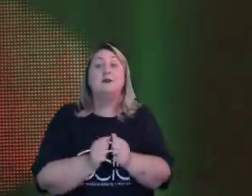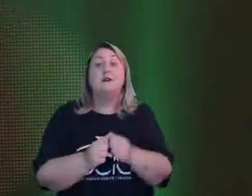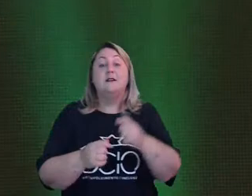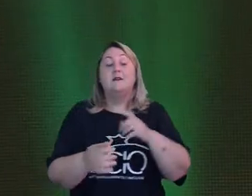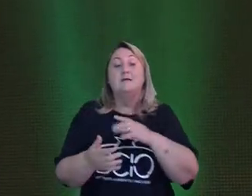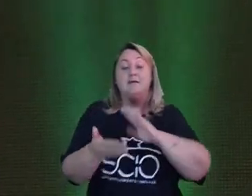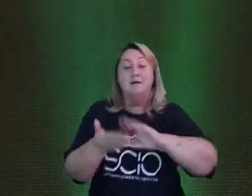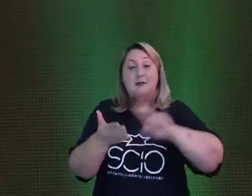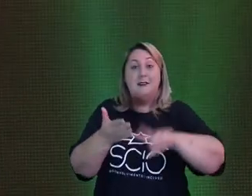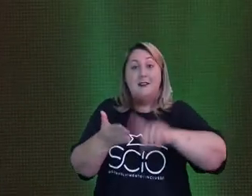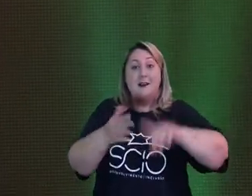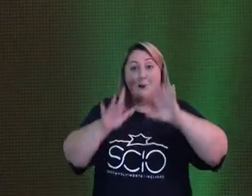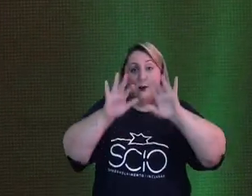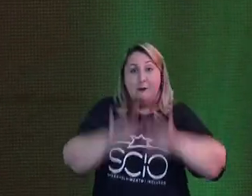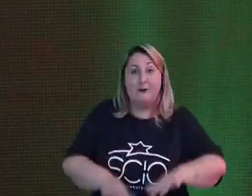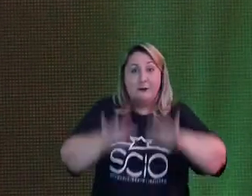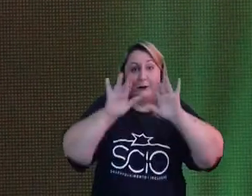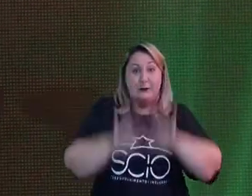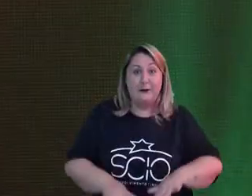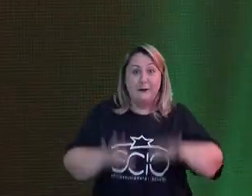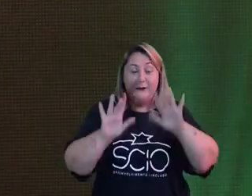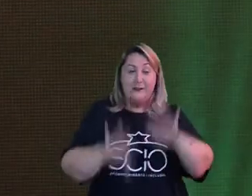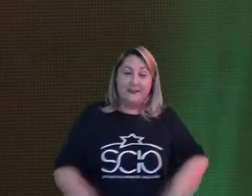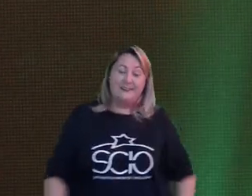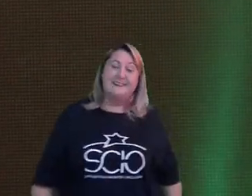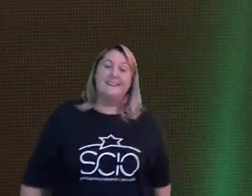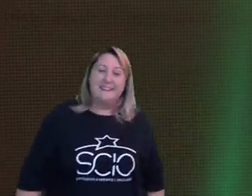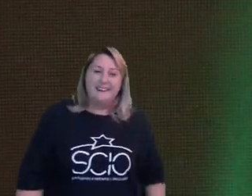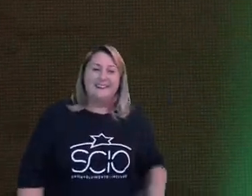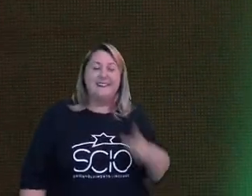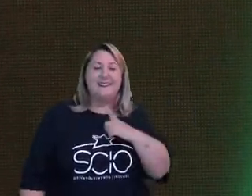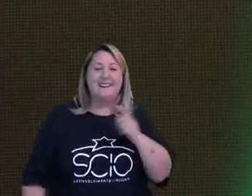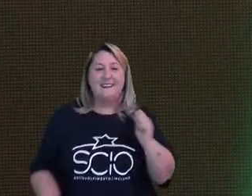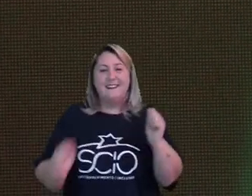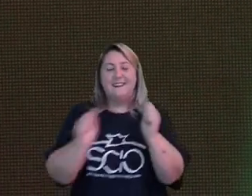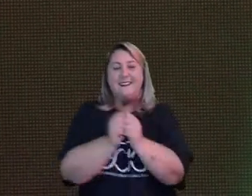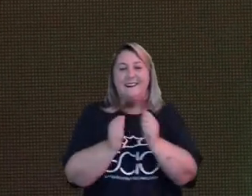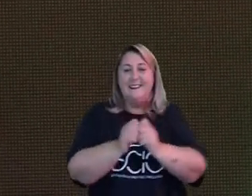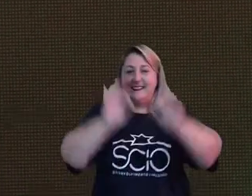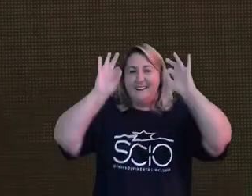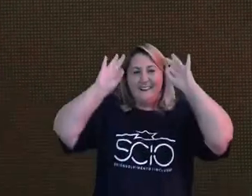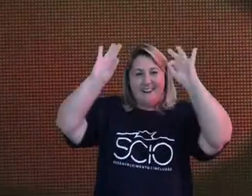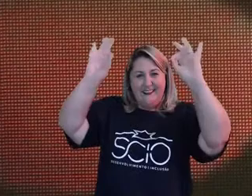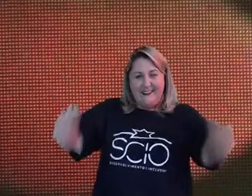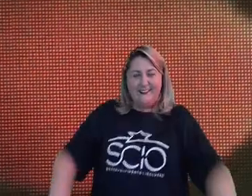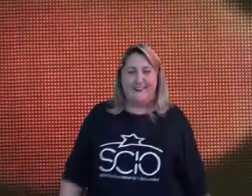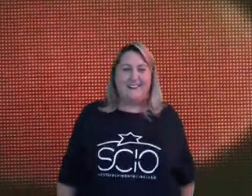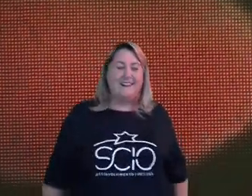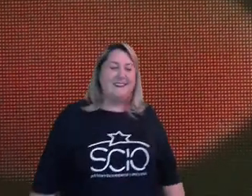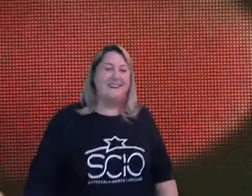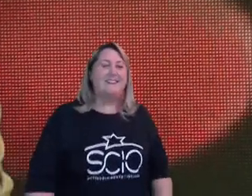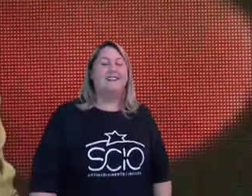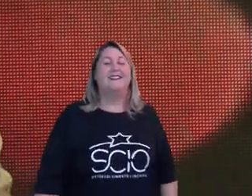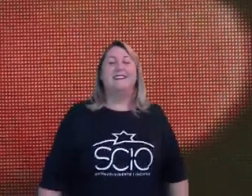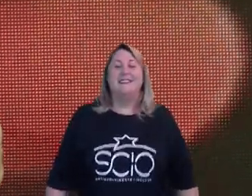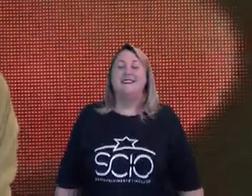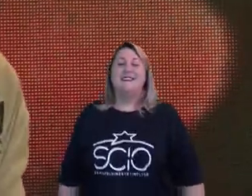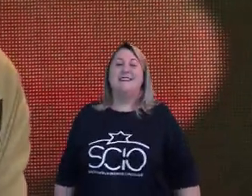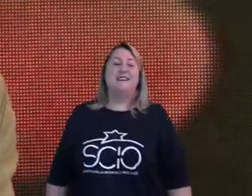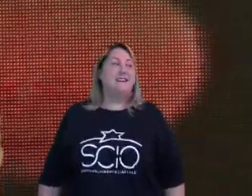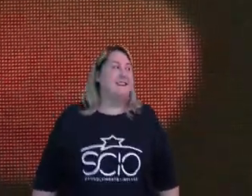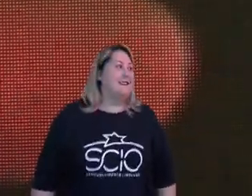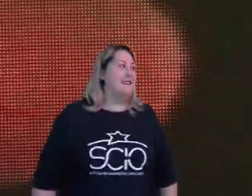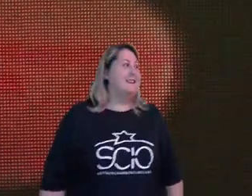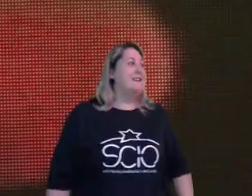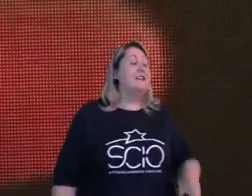chat, acompanhando a nossa live, eu digo, vocês são demais. Vamos sair um